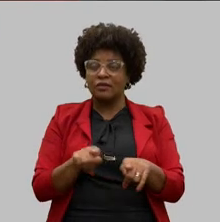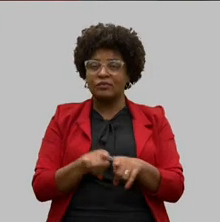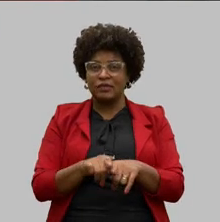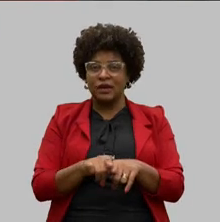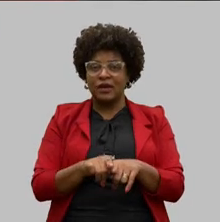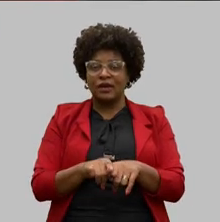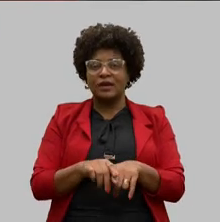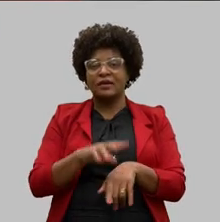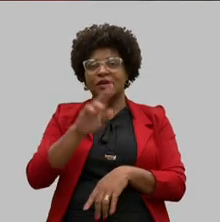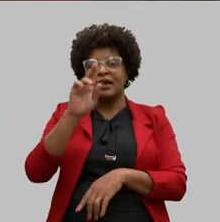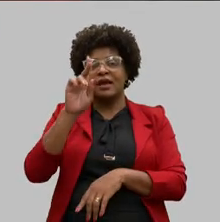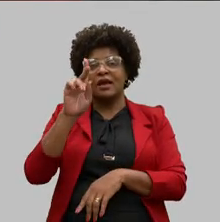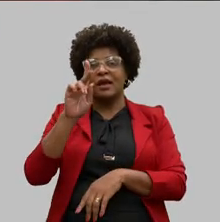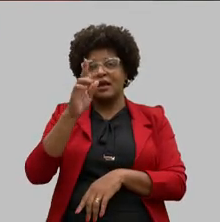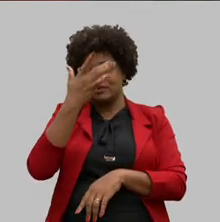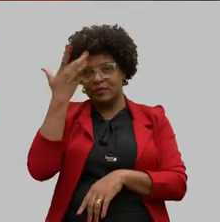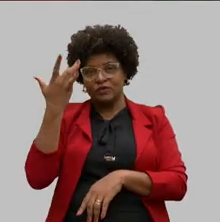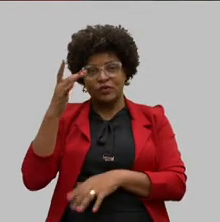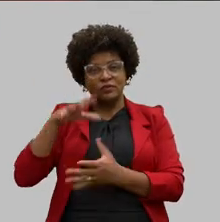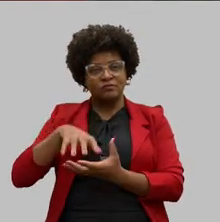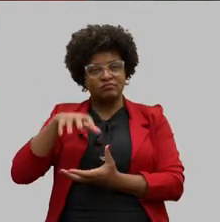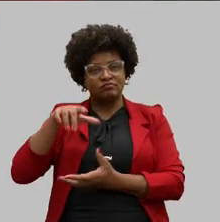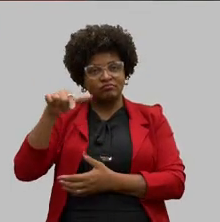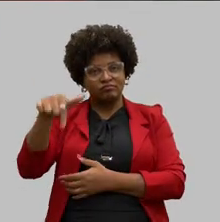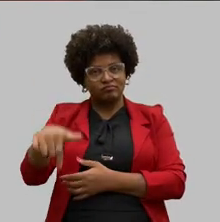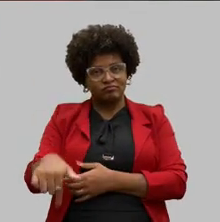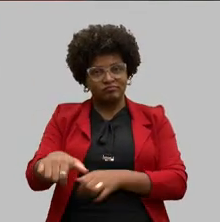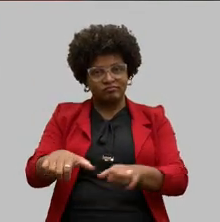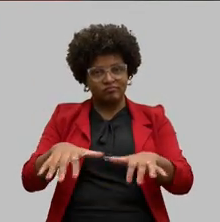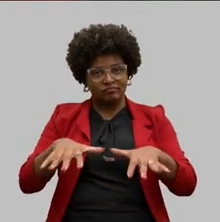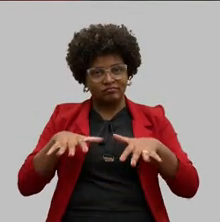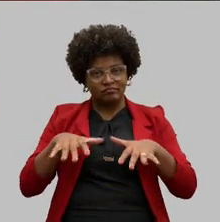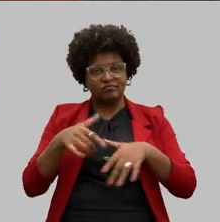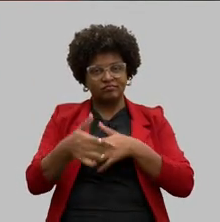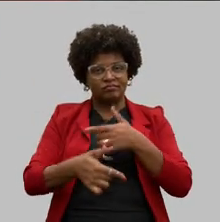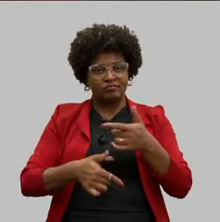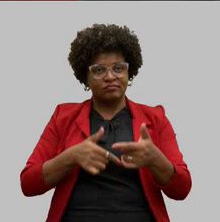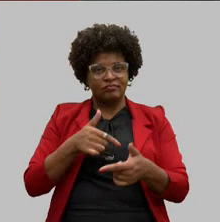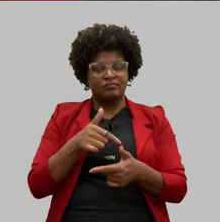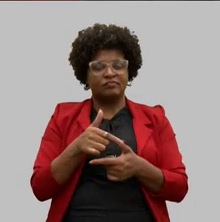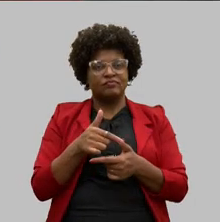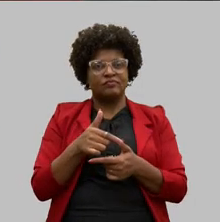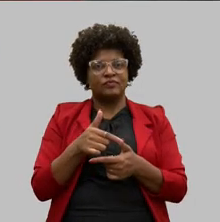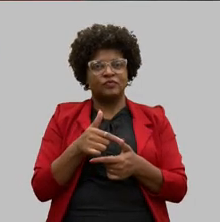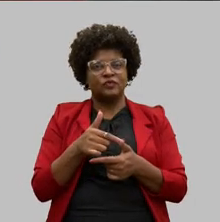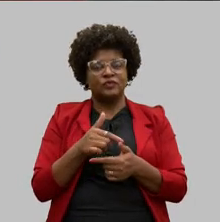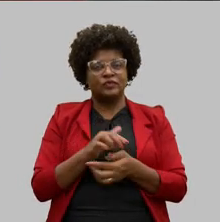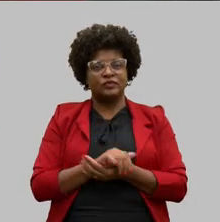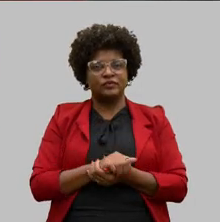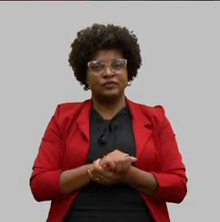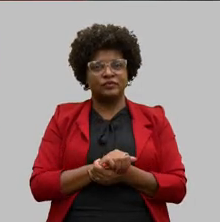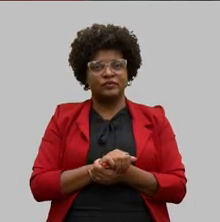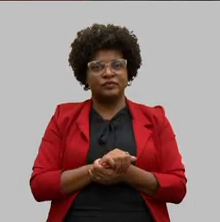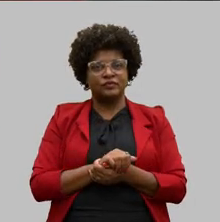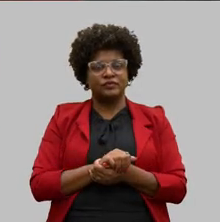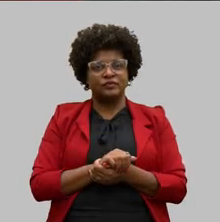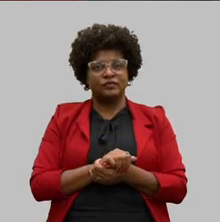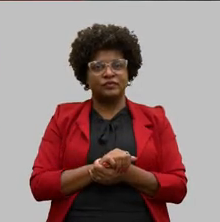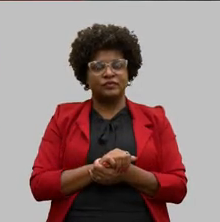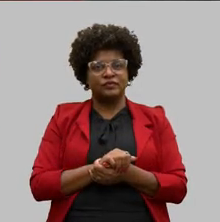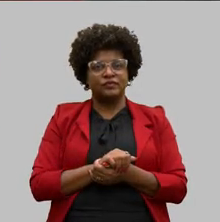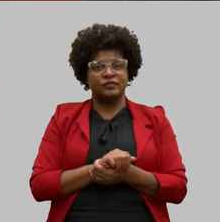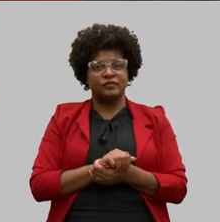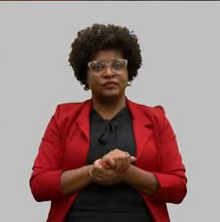idosas que estão conosco aqui hoje nessa manhã de trabalho e dizer que não só oportuna